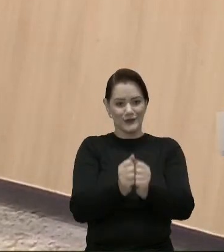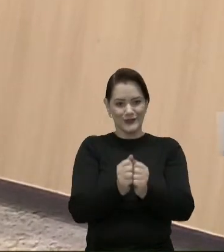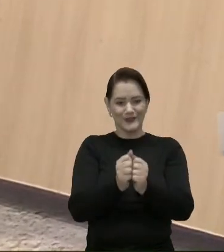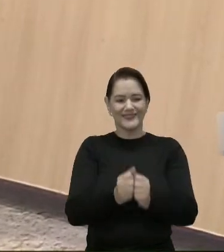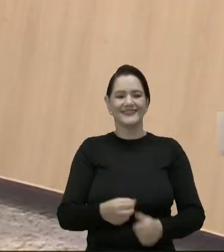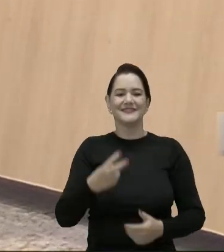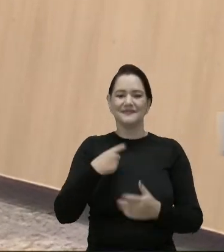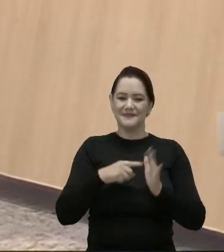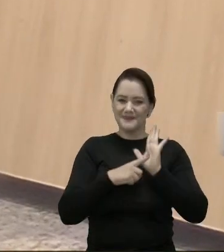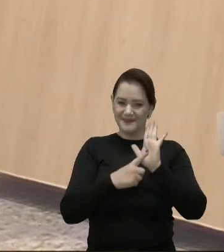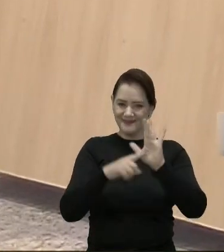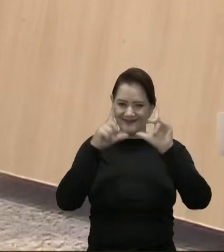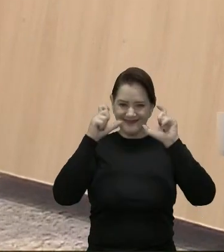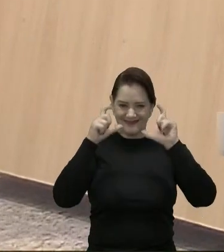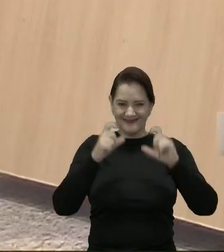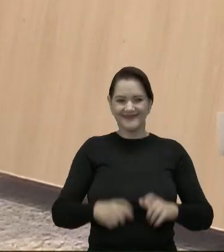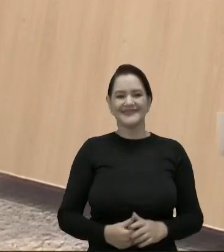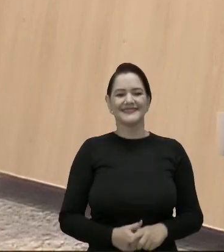esse momento.